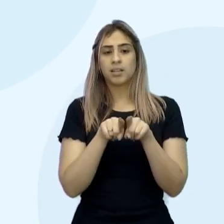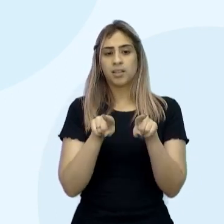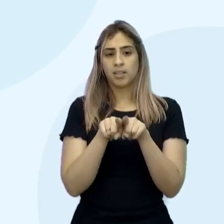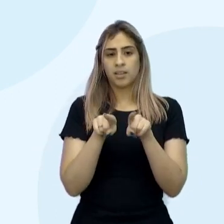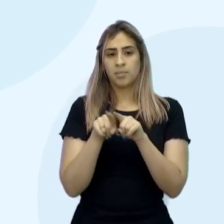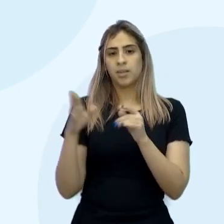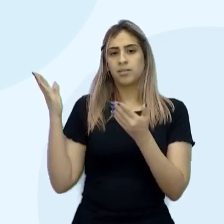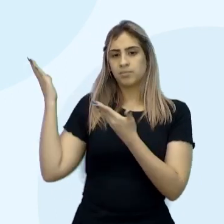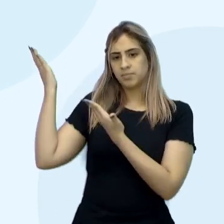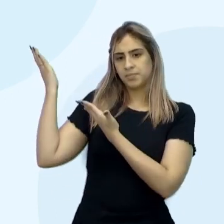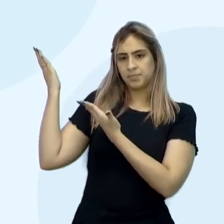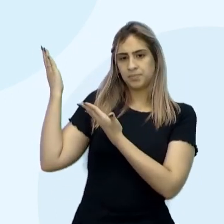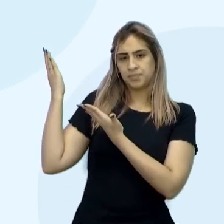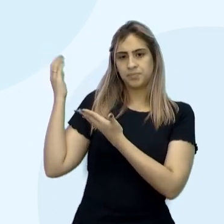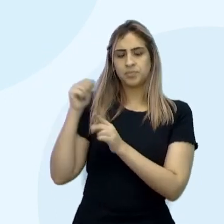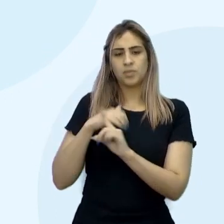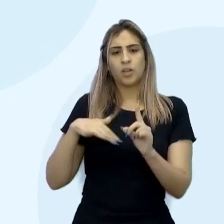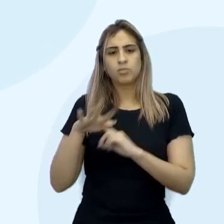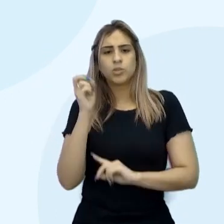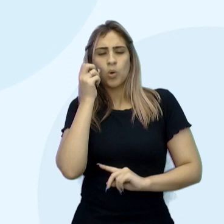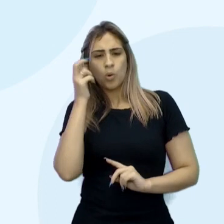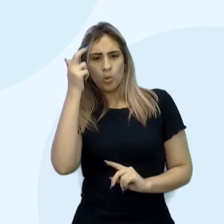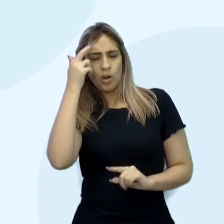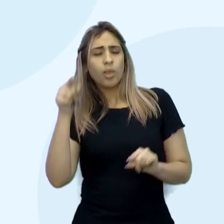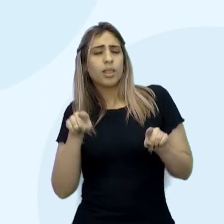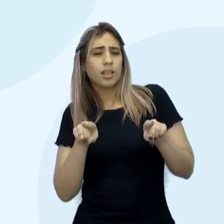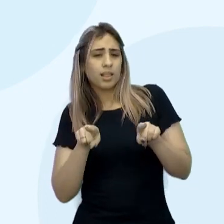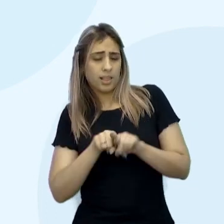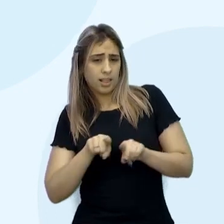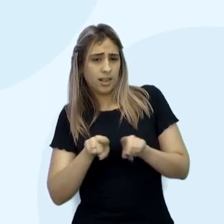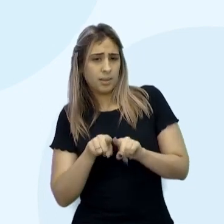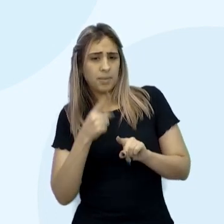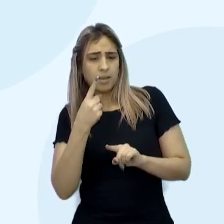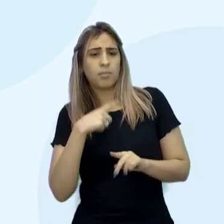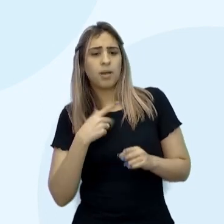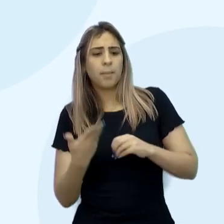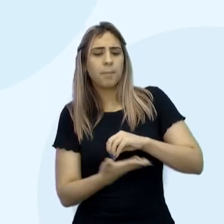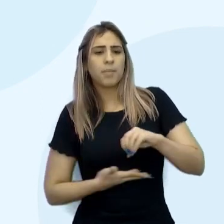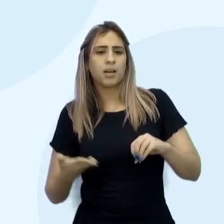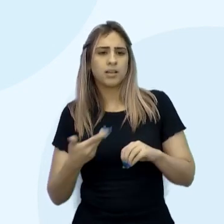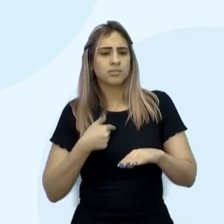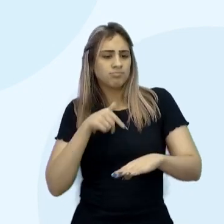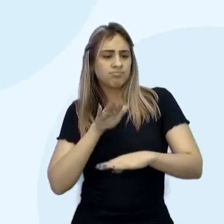e a intervenção sociocultural também, de uma forma até